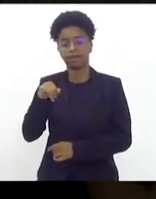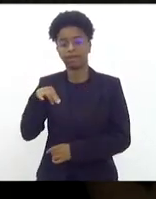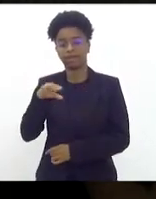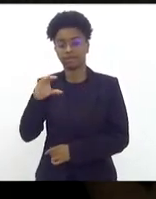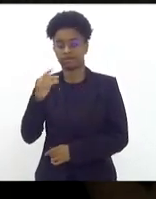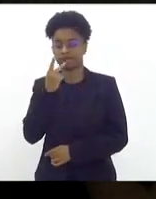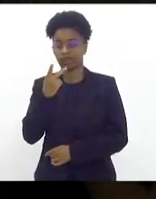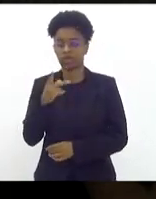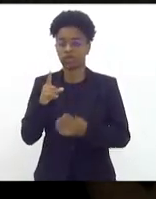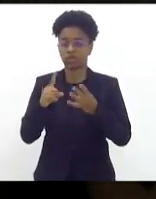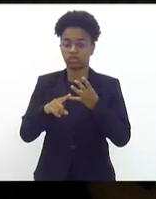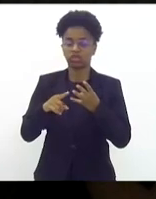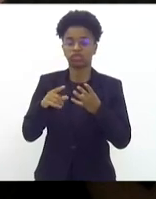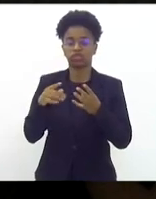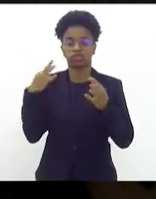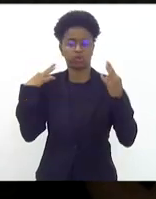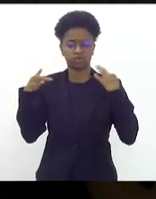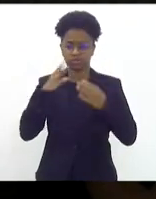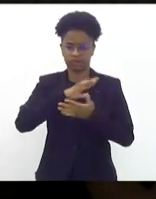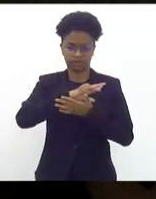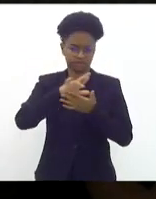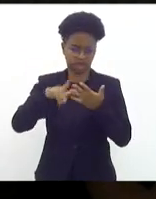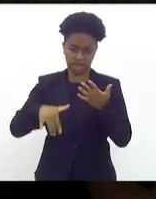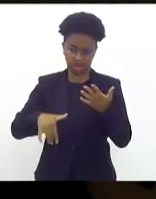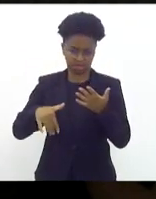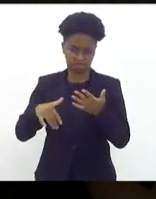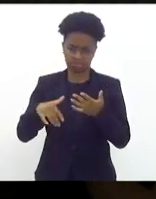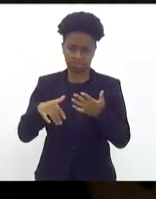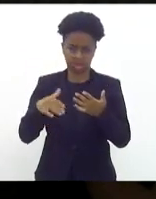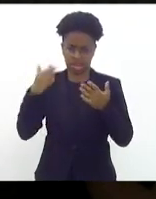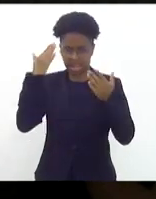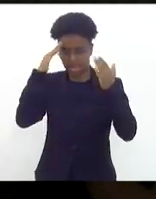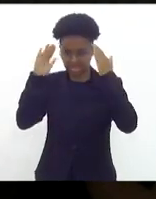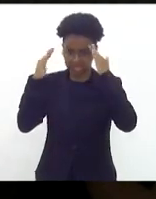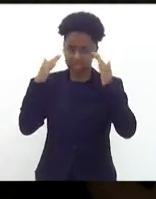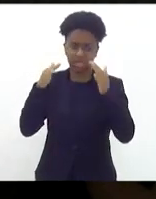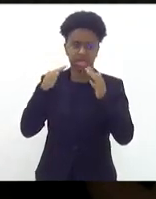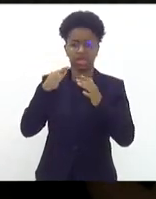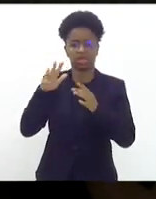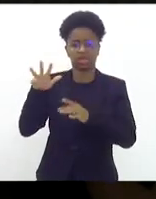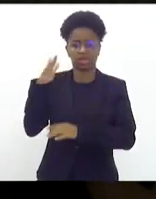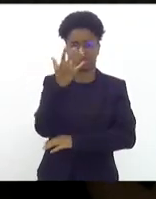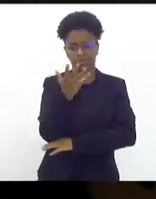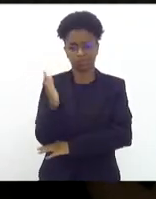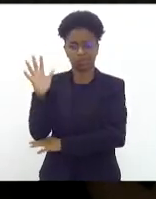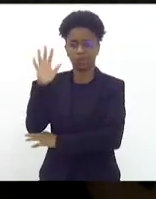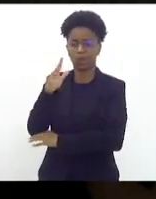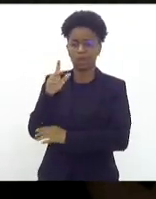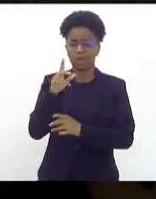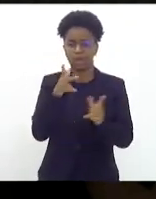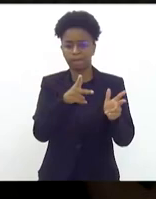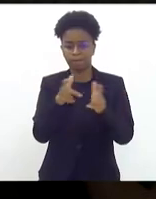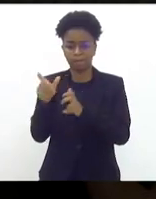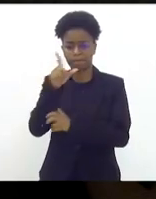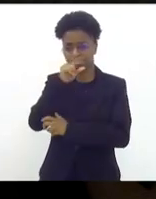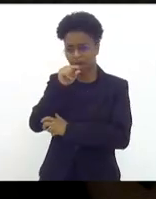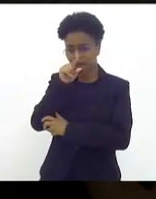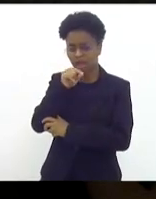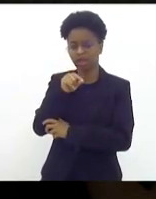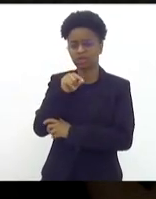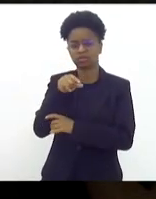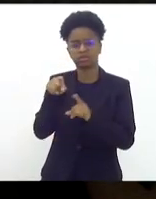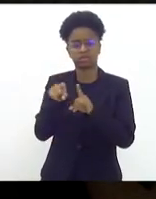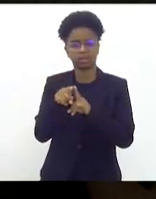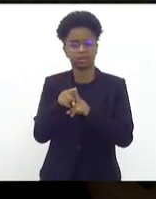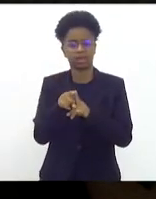turismo de lazer, turismo ecológico, turismo de observação de pássaros, de